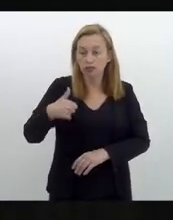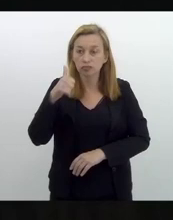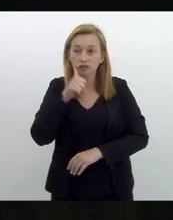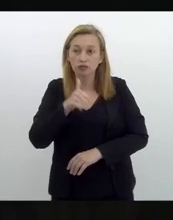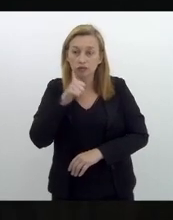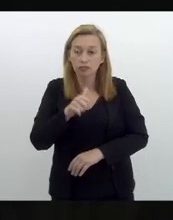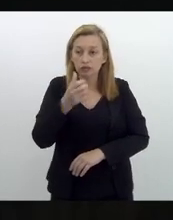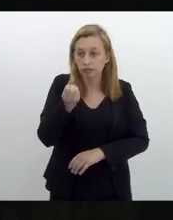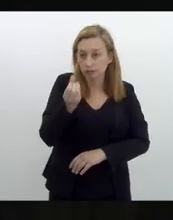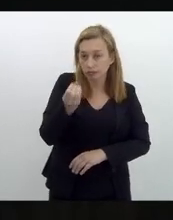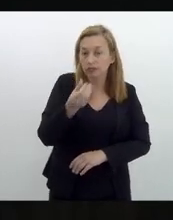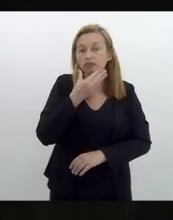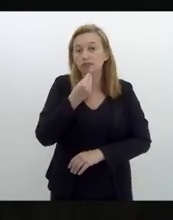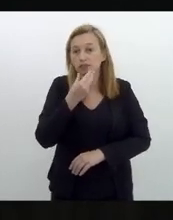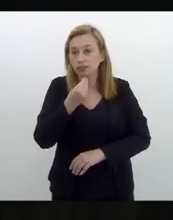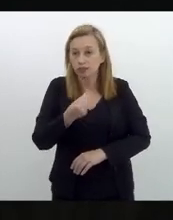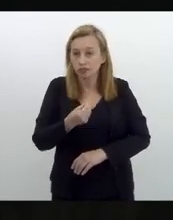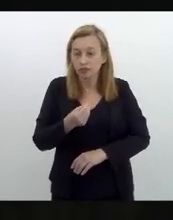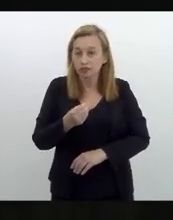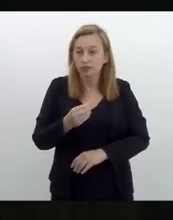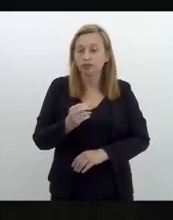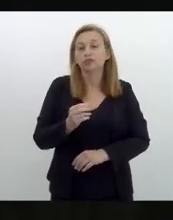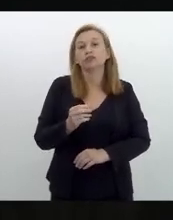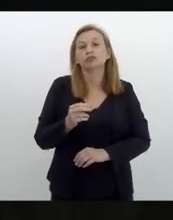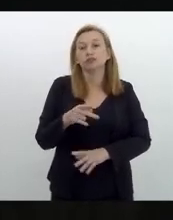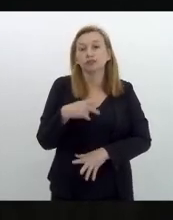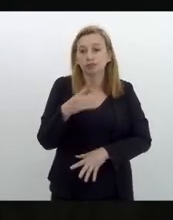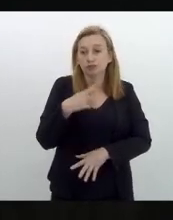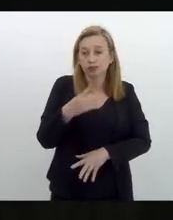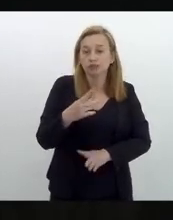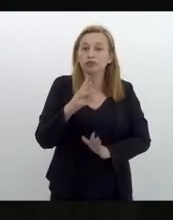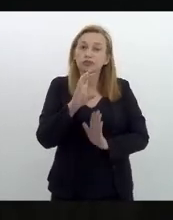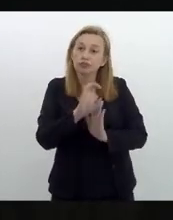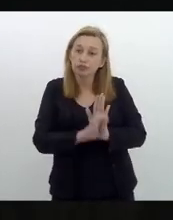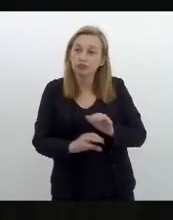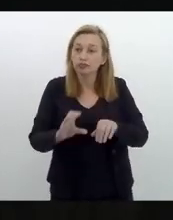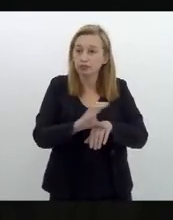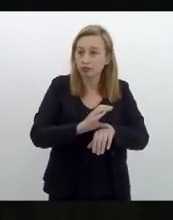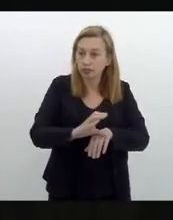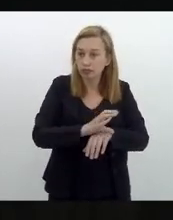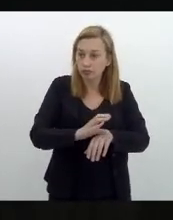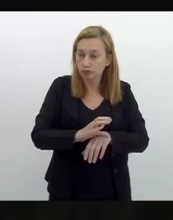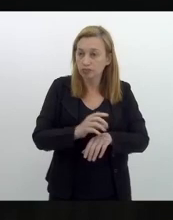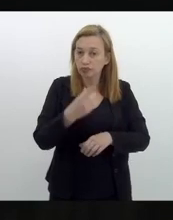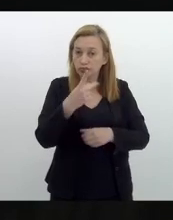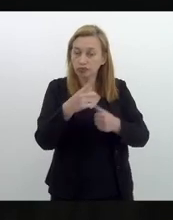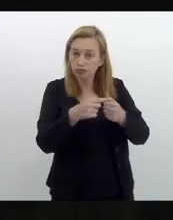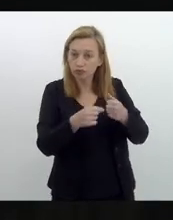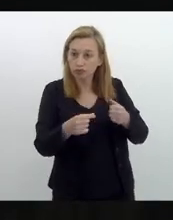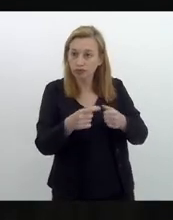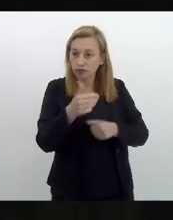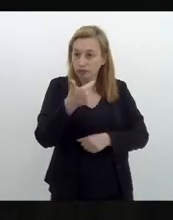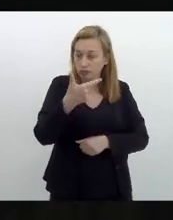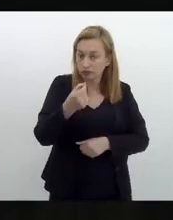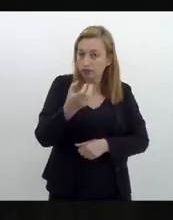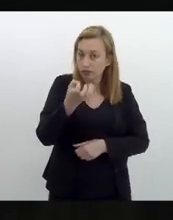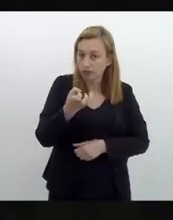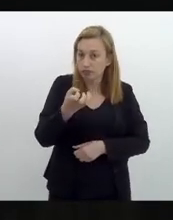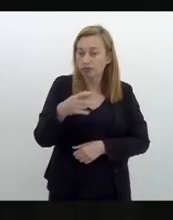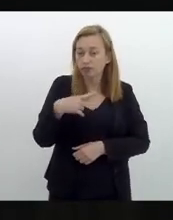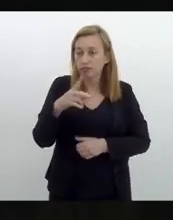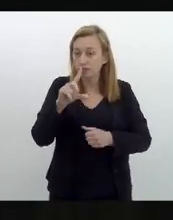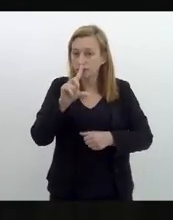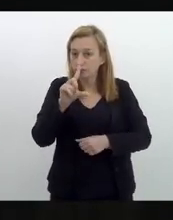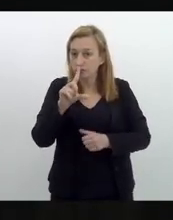e 60 para homens isso é o que traz a emenda condicional lá no seu artigo 20 vossa excelência quer que eu leia o artigo